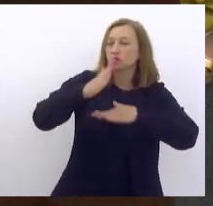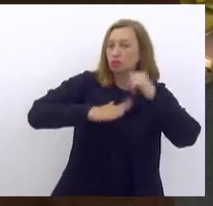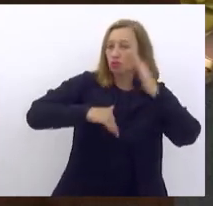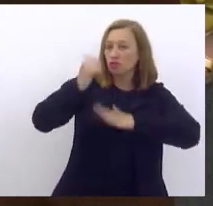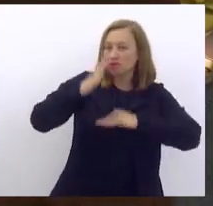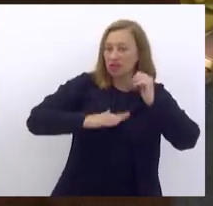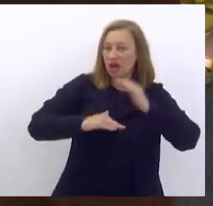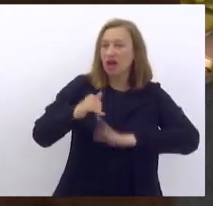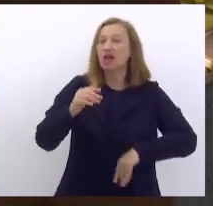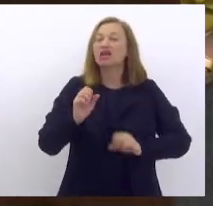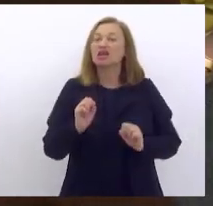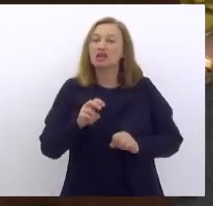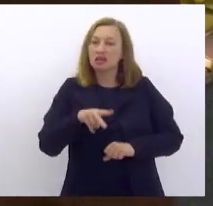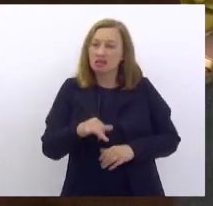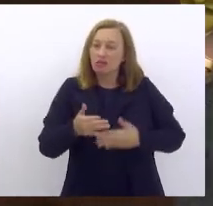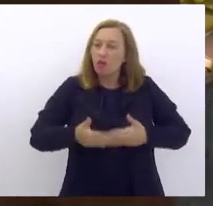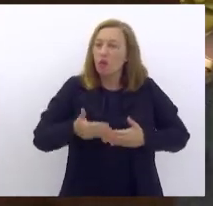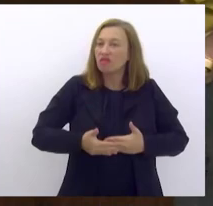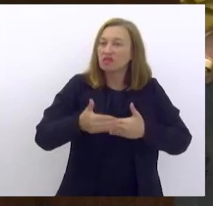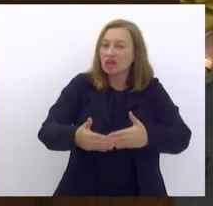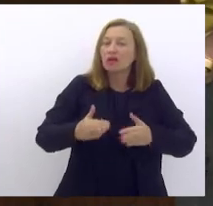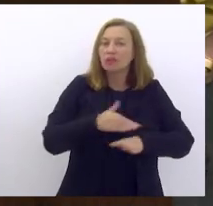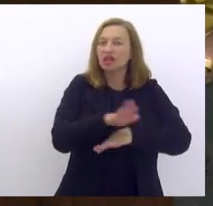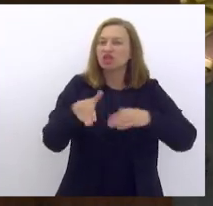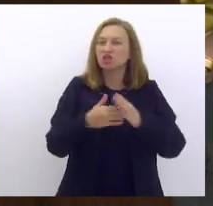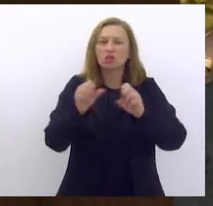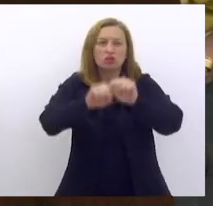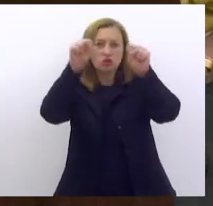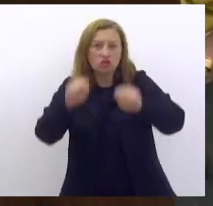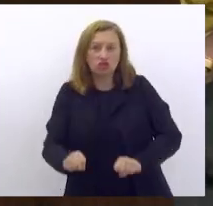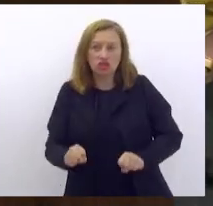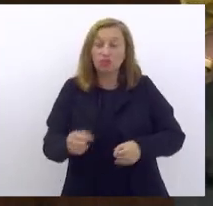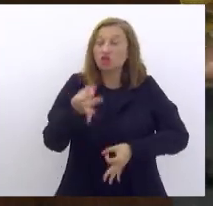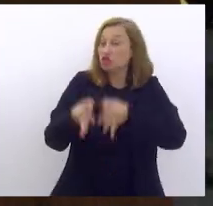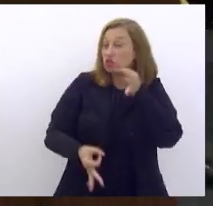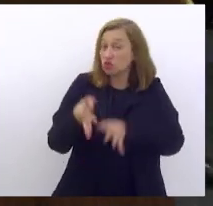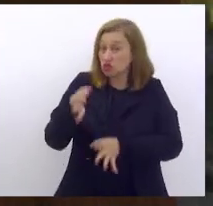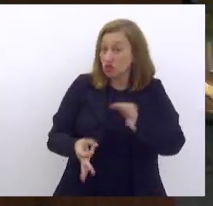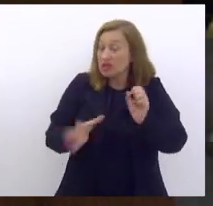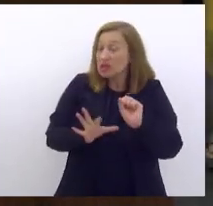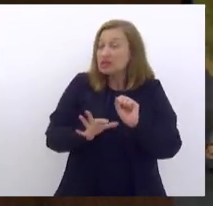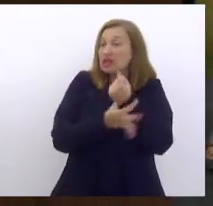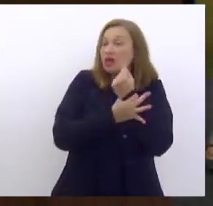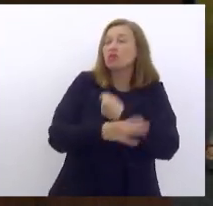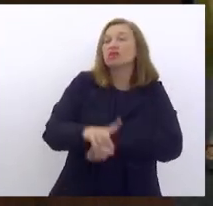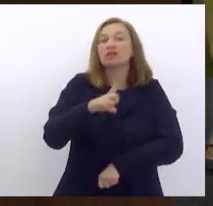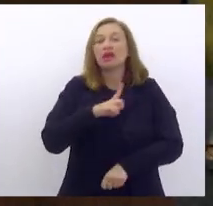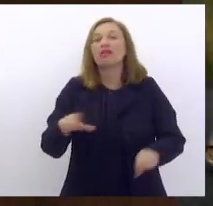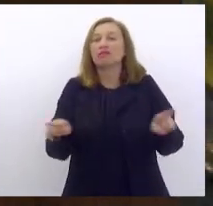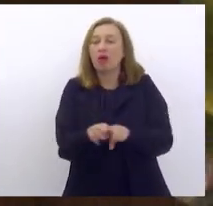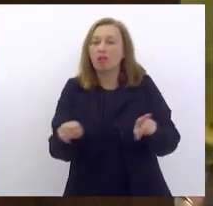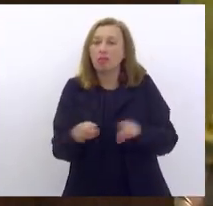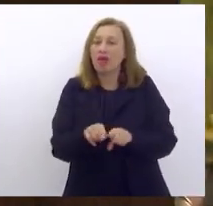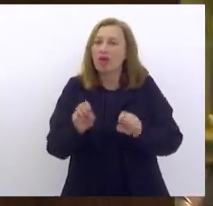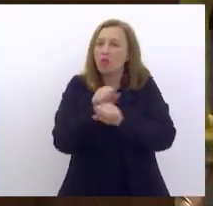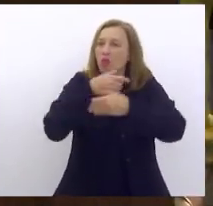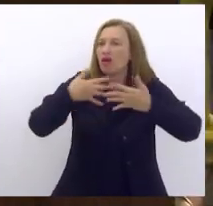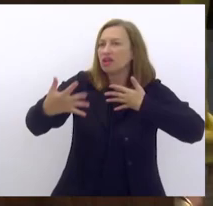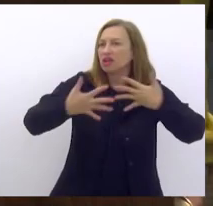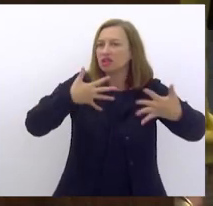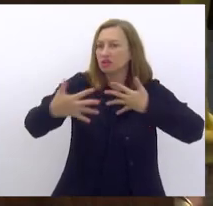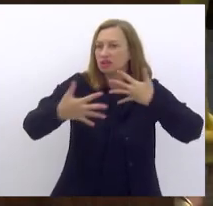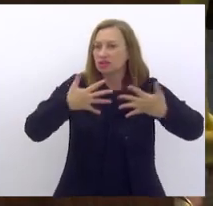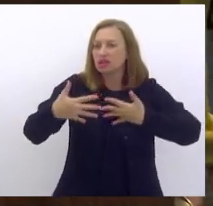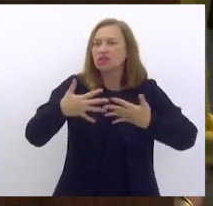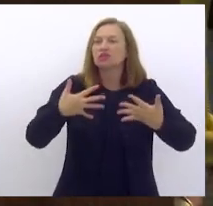que vai avançar para que todo o sistema de justiça garanta também uma transparência nos